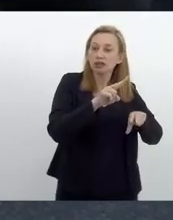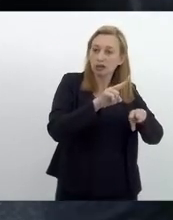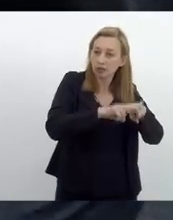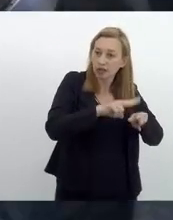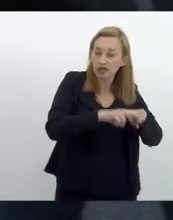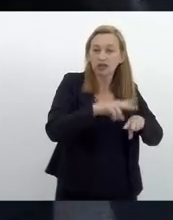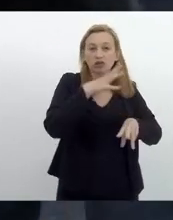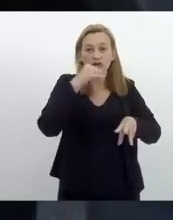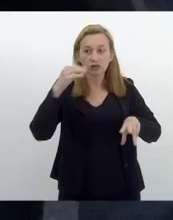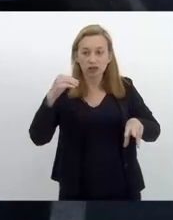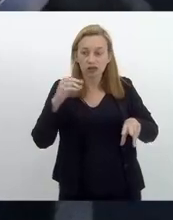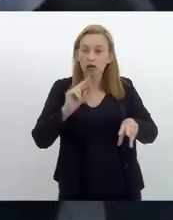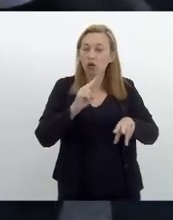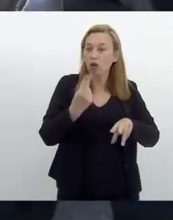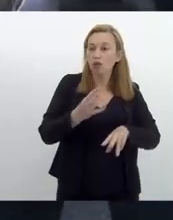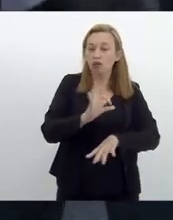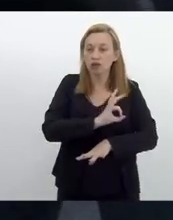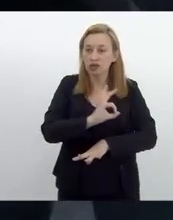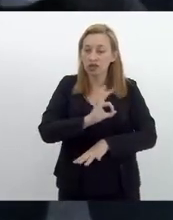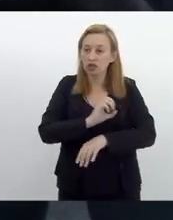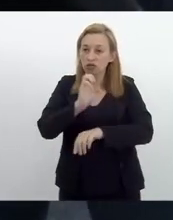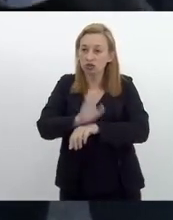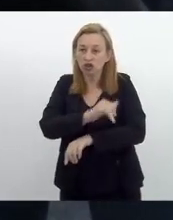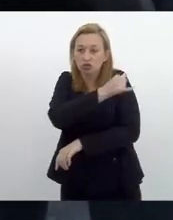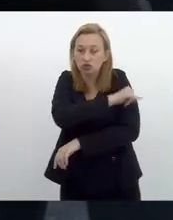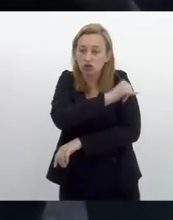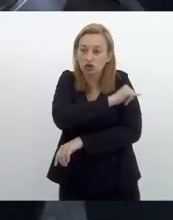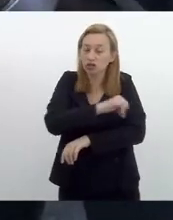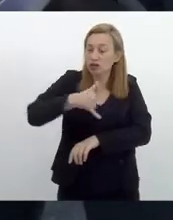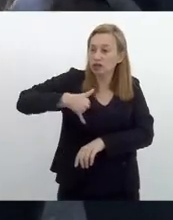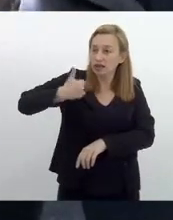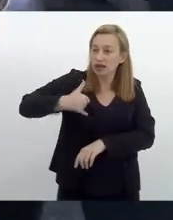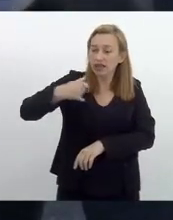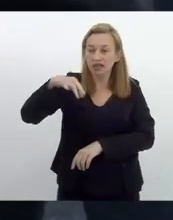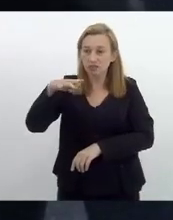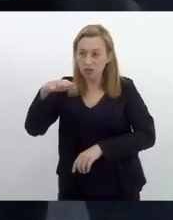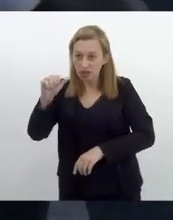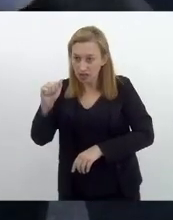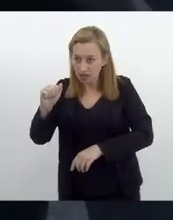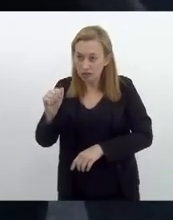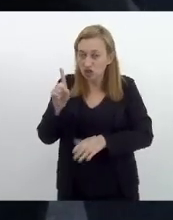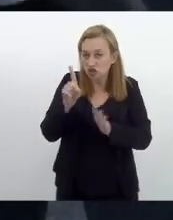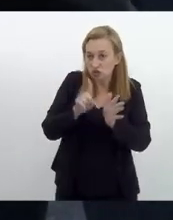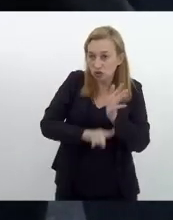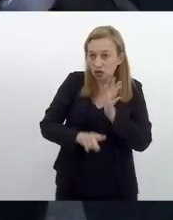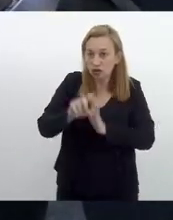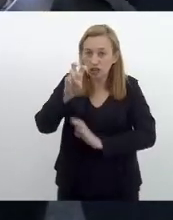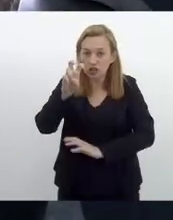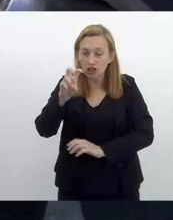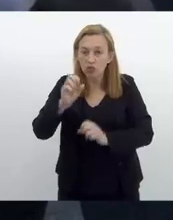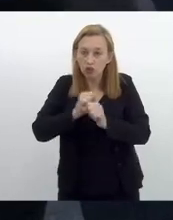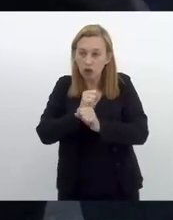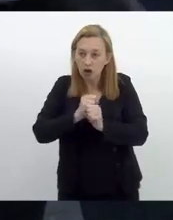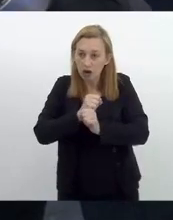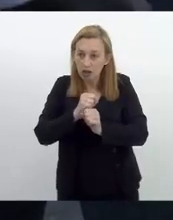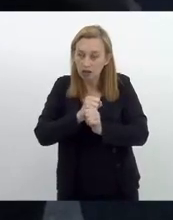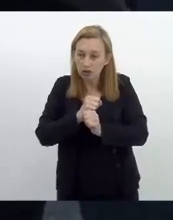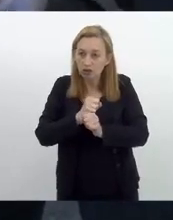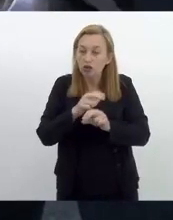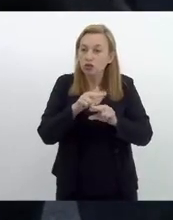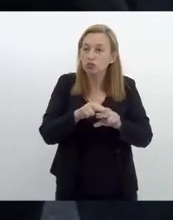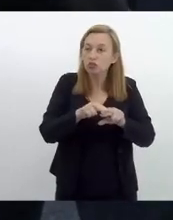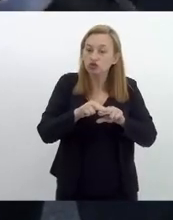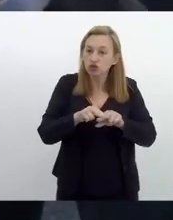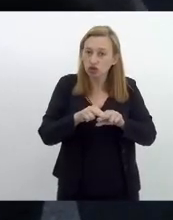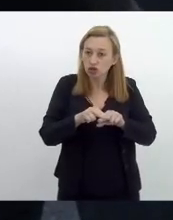órgãos do Estado do Rio de Janeiro terão suas idades mínimas reduzidas em cinco anos em razão das